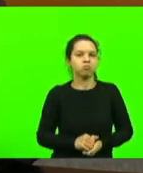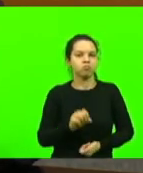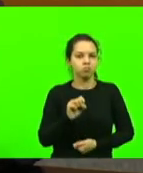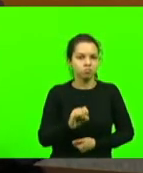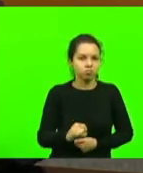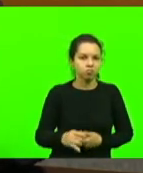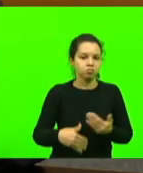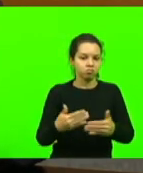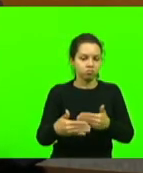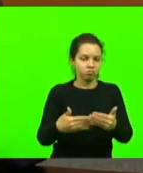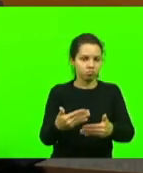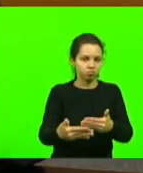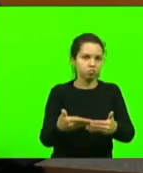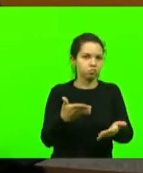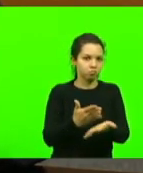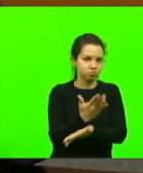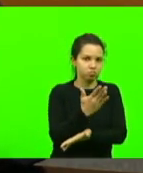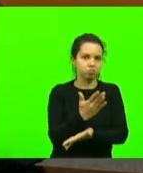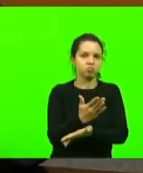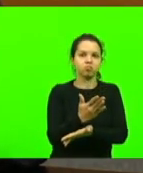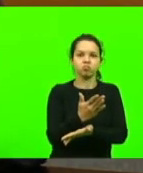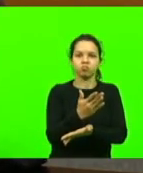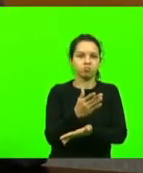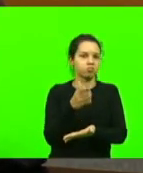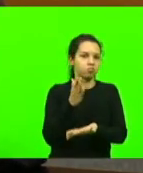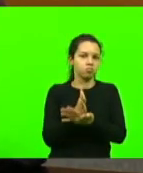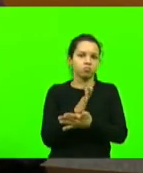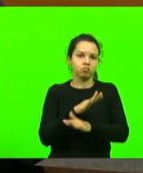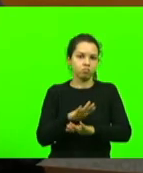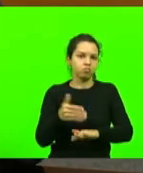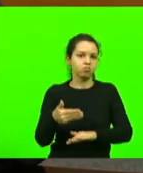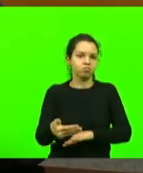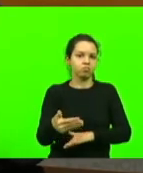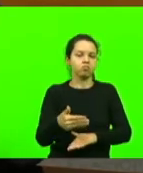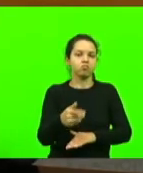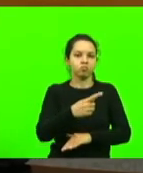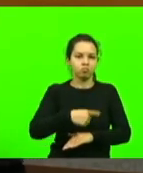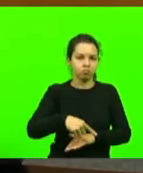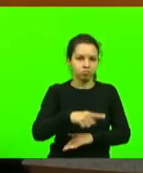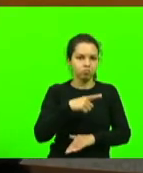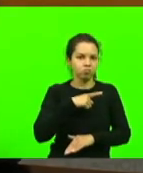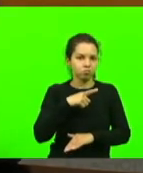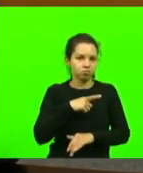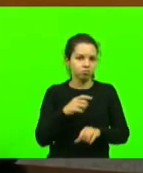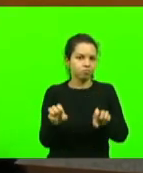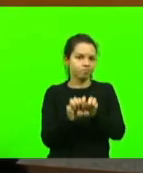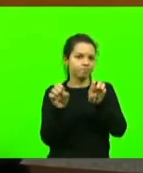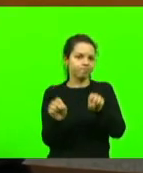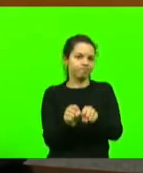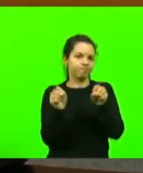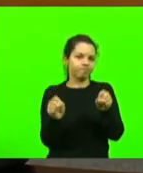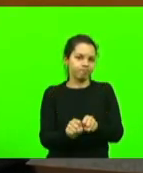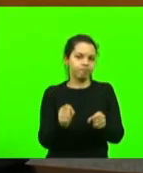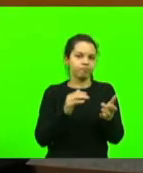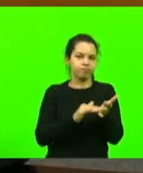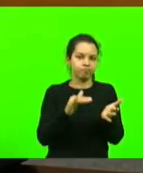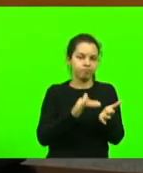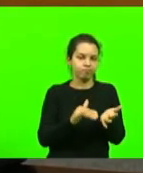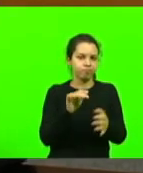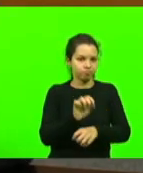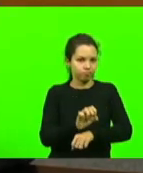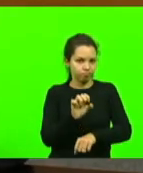passar não será mais Ah tá então nós temos aí um verdadeiro desmonte na secretaria tanto estaduais